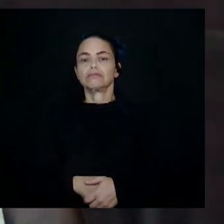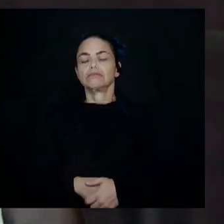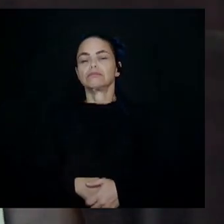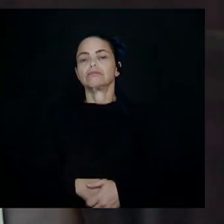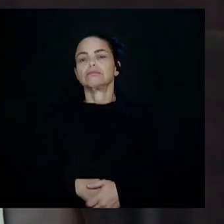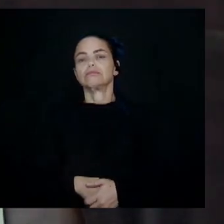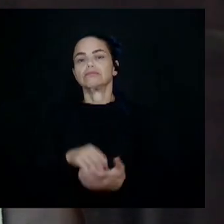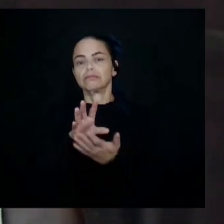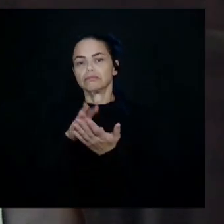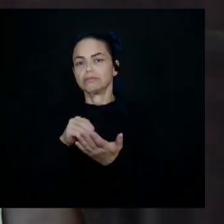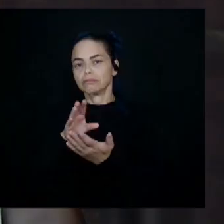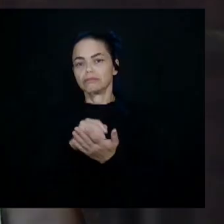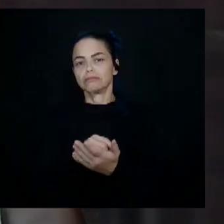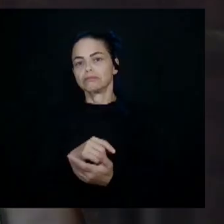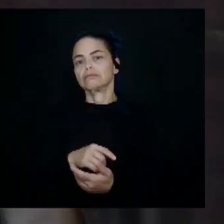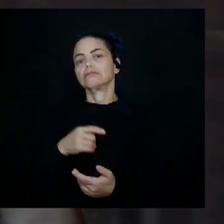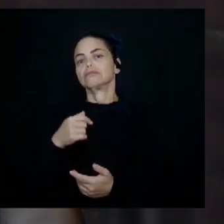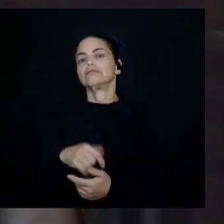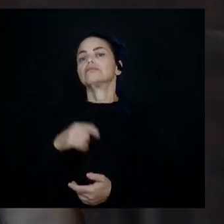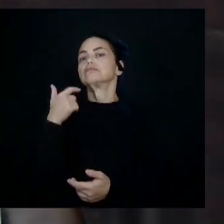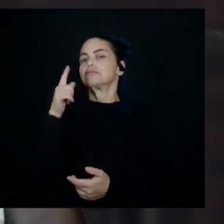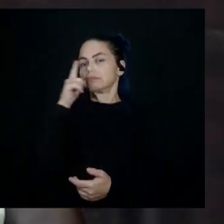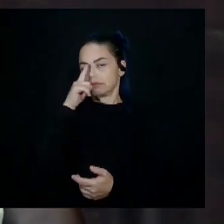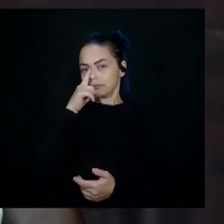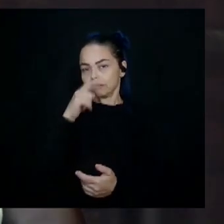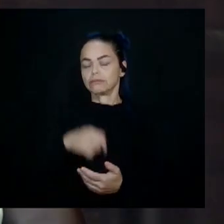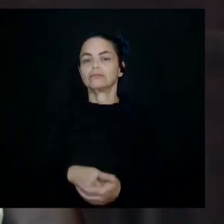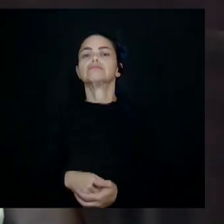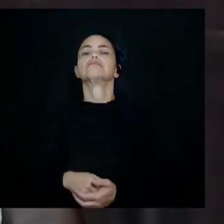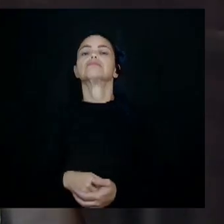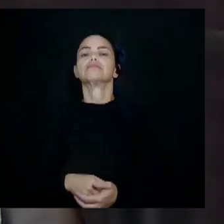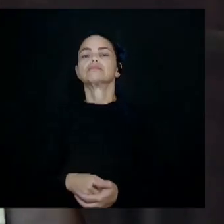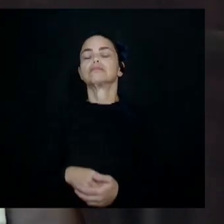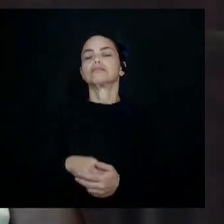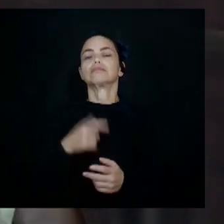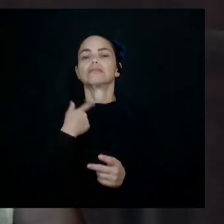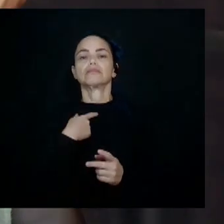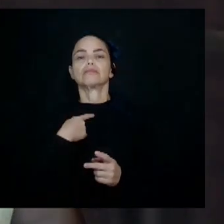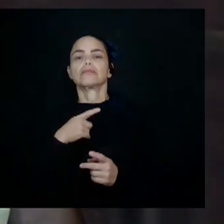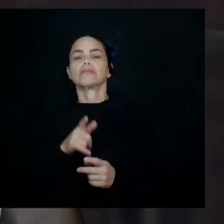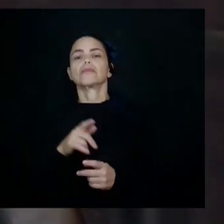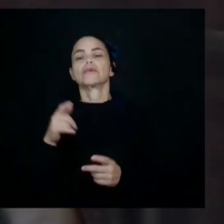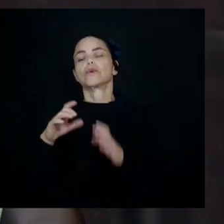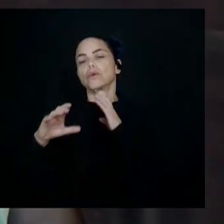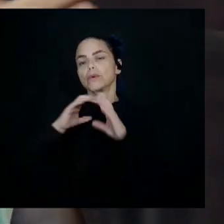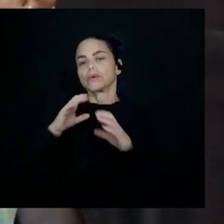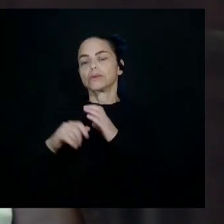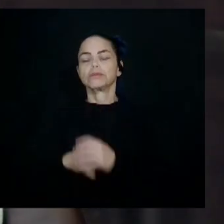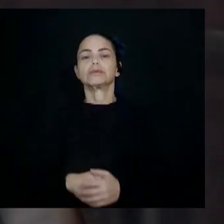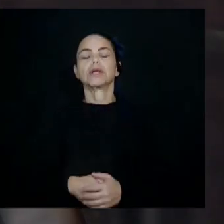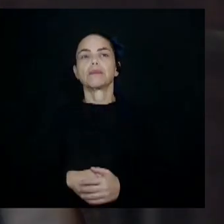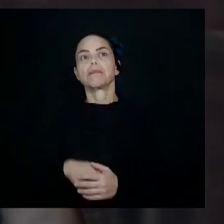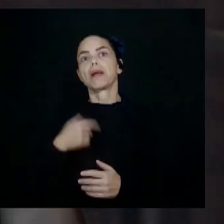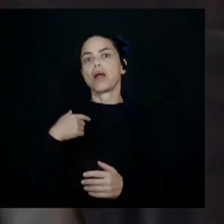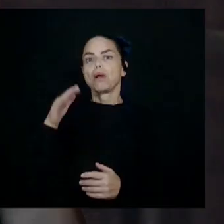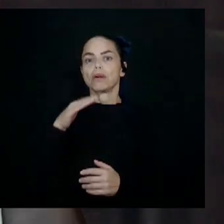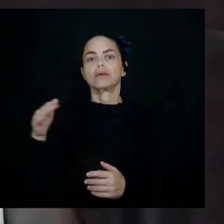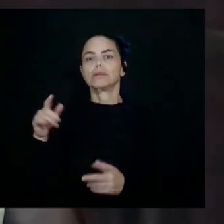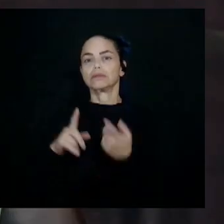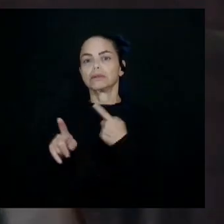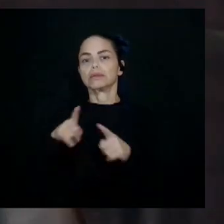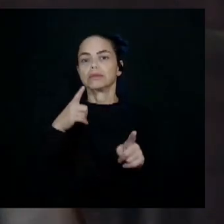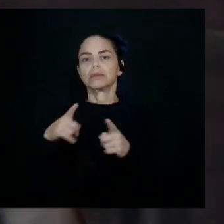da mãe, que imitam a roupa, de uma cantora. E aí, bonitinho, ela pôr a música, aquela criancinha